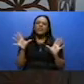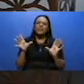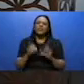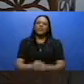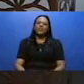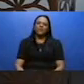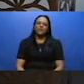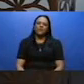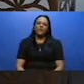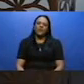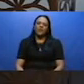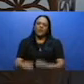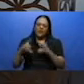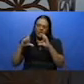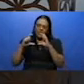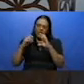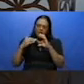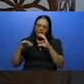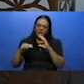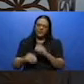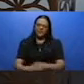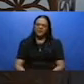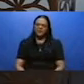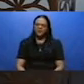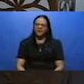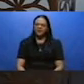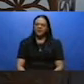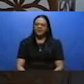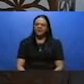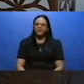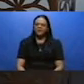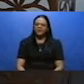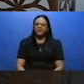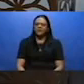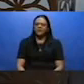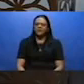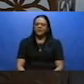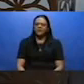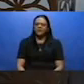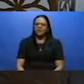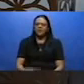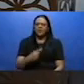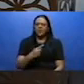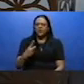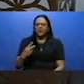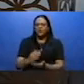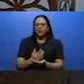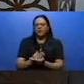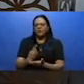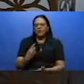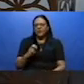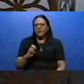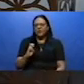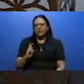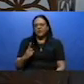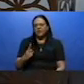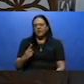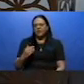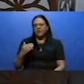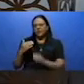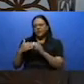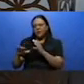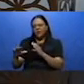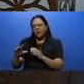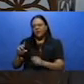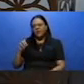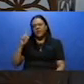fotografar a atividade e mandar para a professora, certo? Faz os exercícios 1 e 2 da página 151, envia lá para o professor, tira a